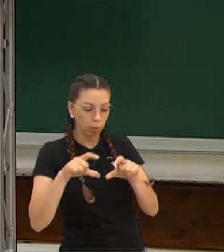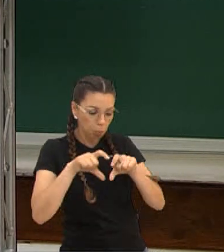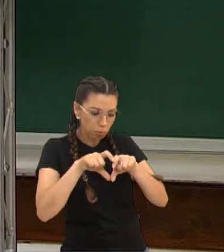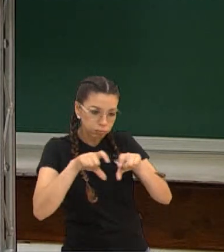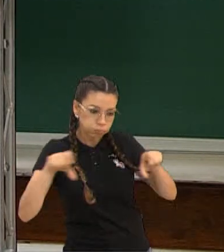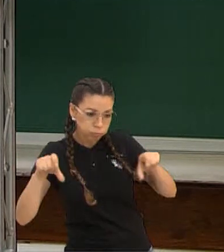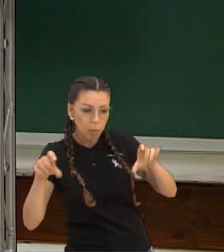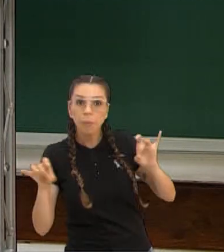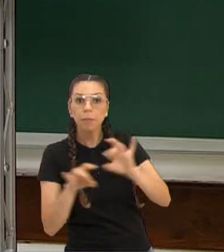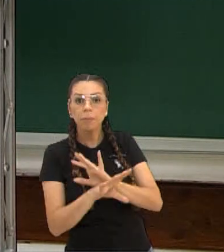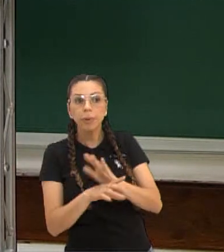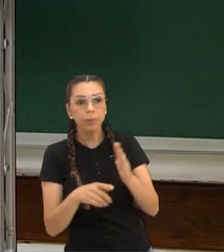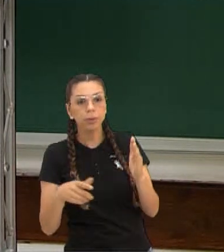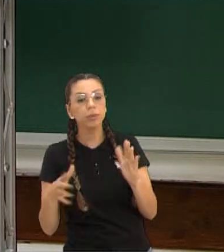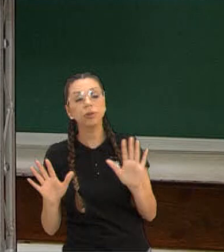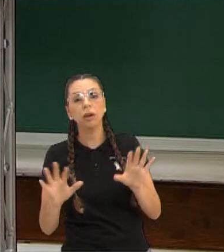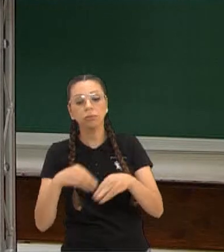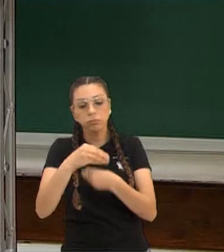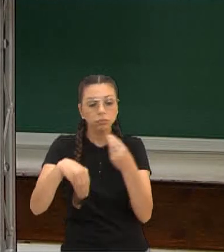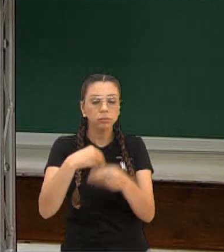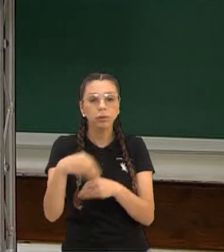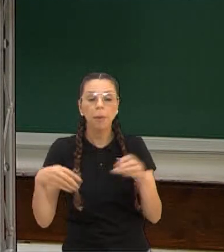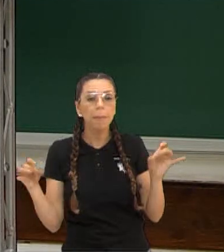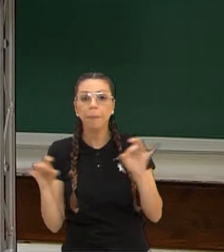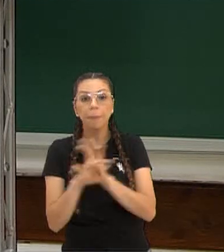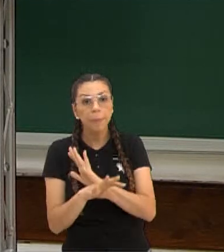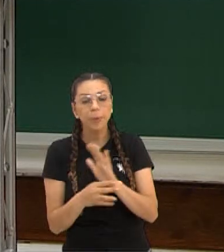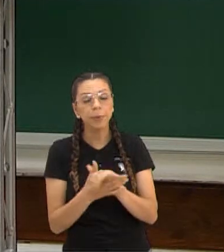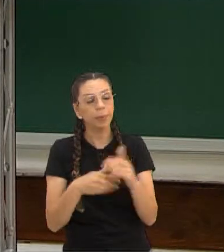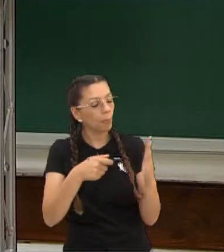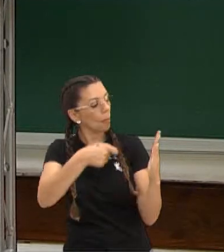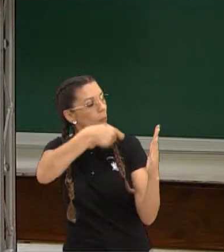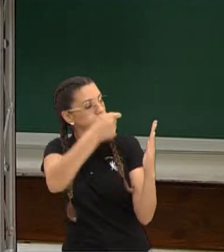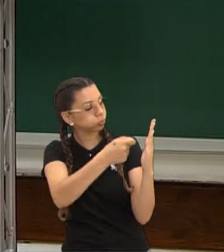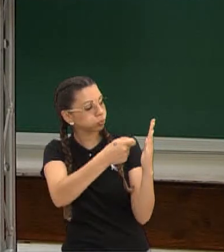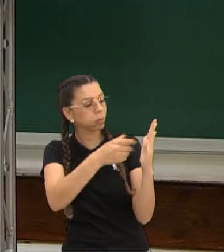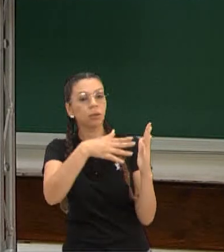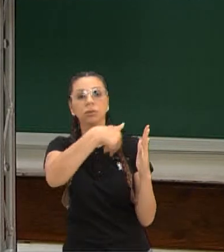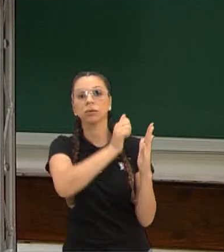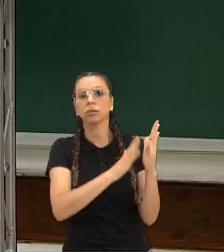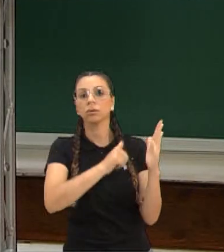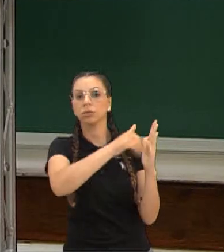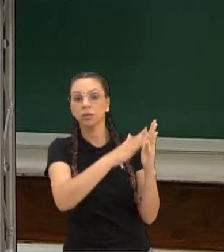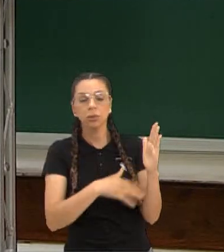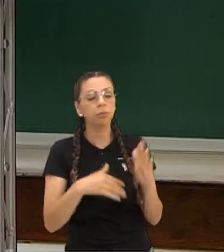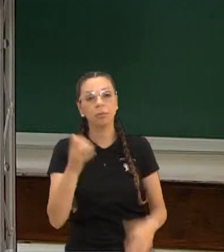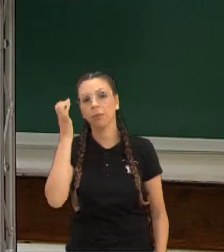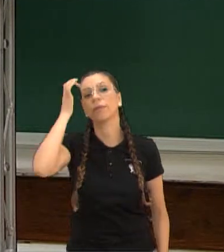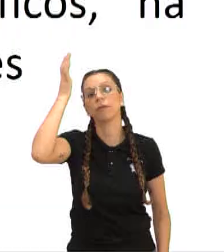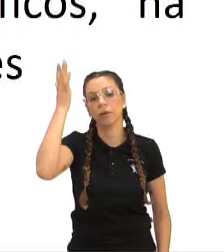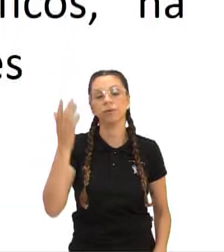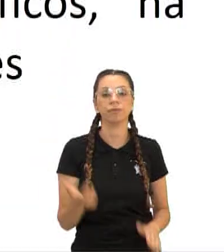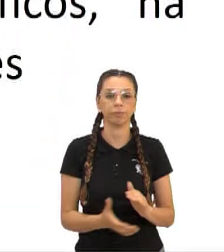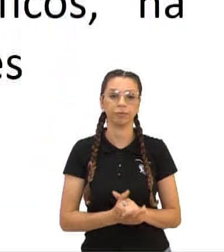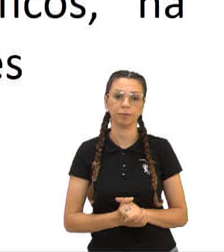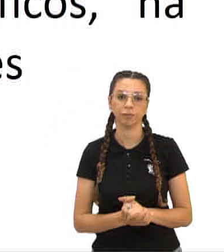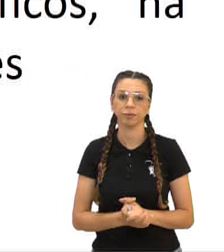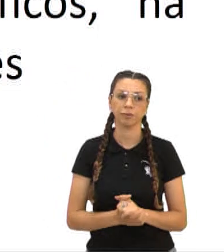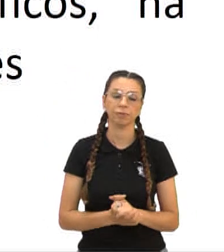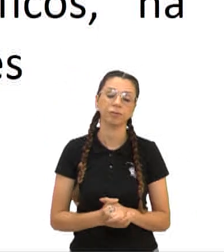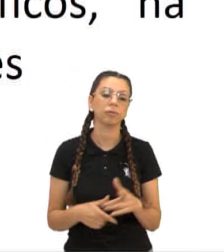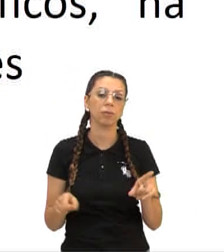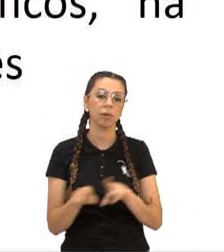tinta já pronta, e ele já levava, misturava lá já na hora, então ficou mais fácil, né, sair do ateliê. Vão inserir